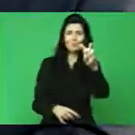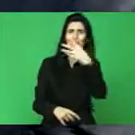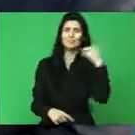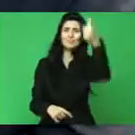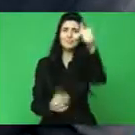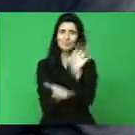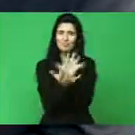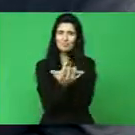Obrigado.